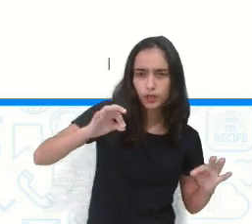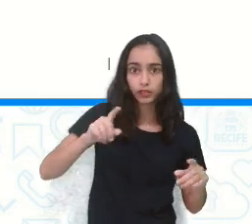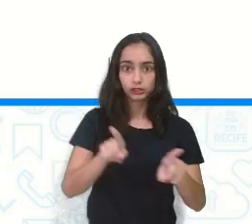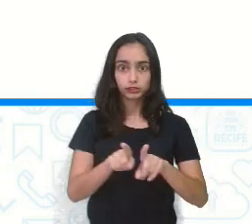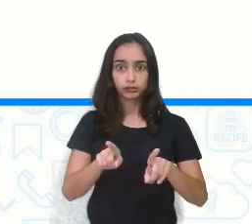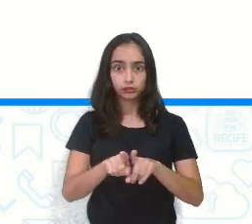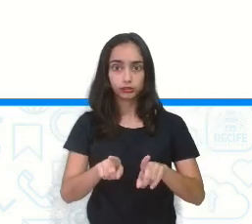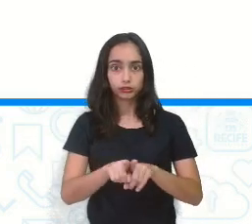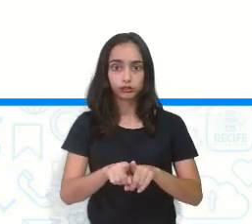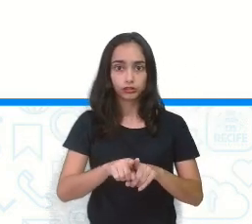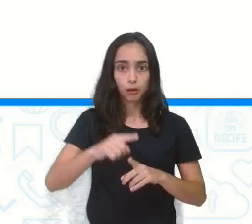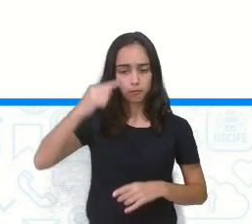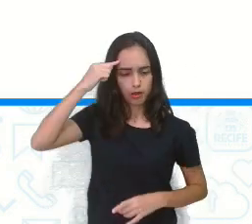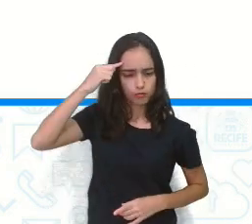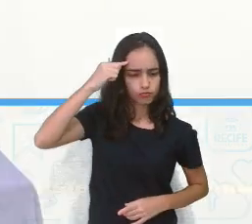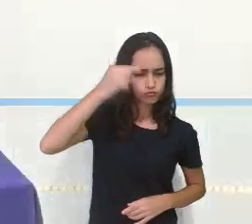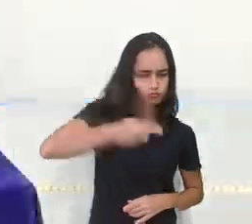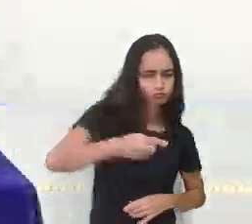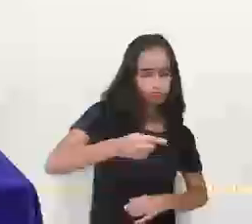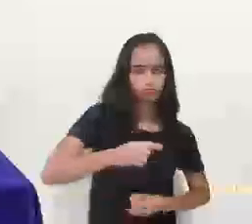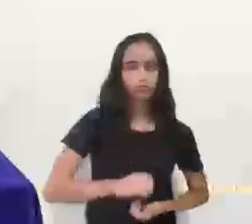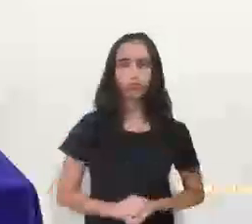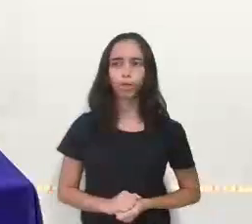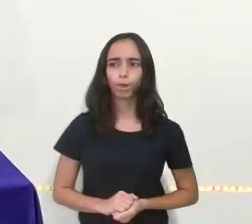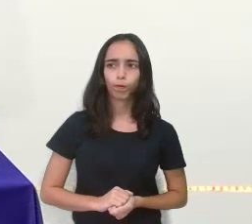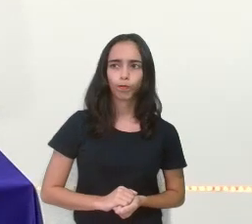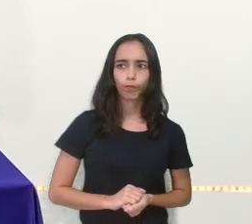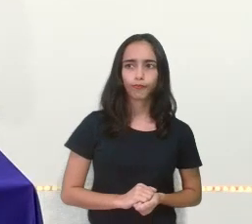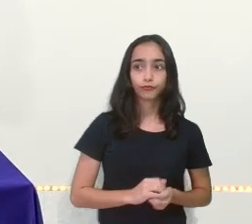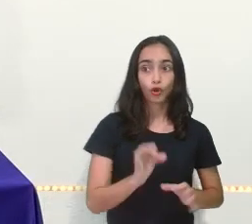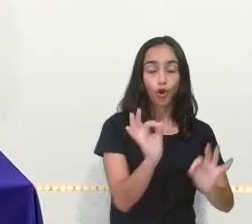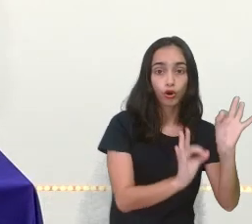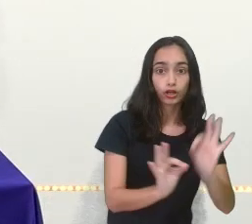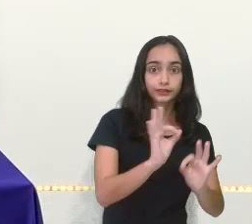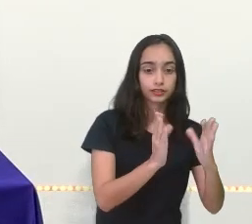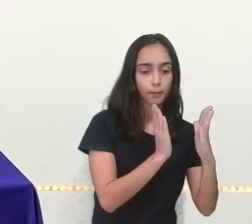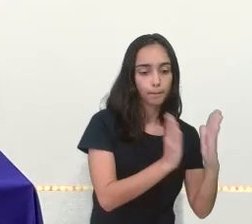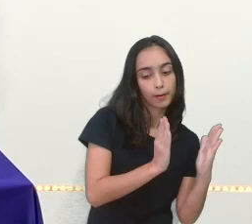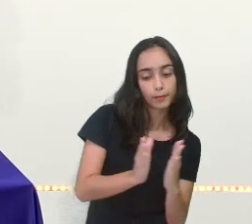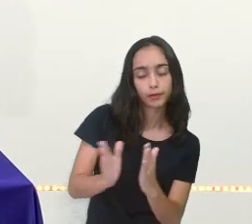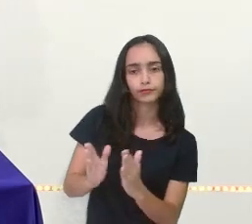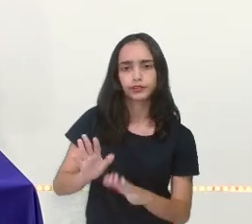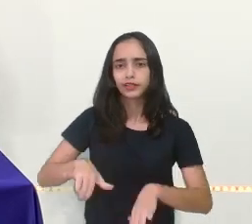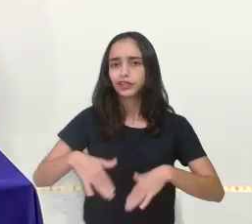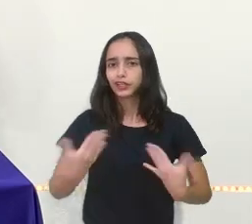ordem. Então, o número ele é utilizado, de acordo com essas quatro